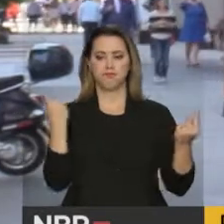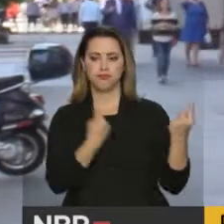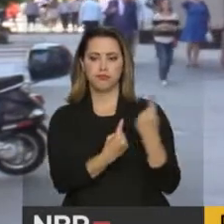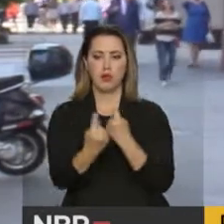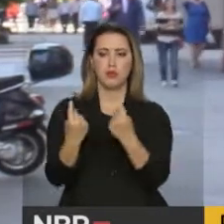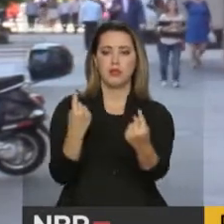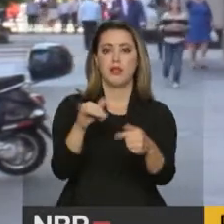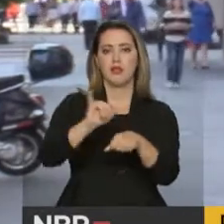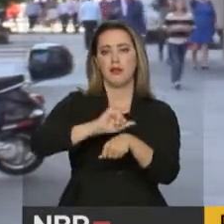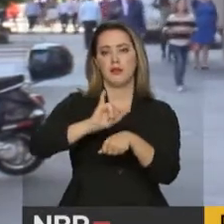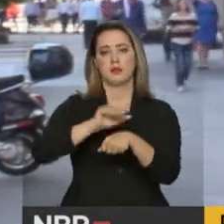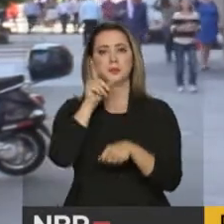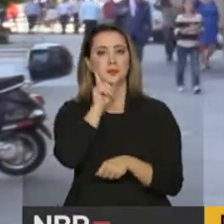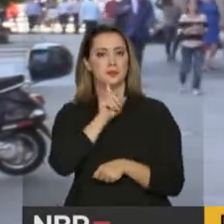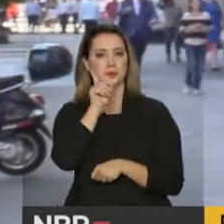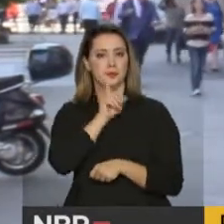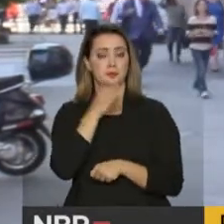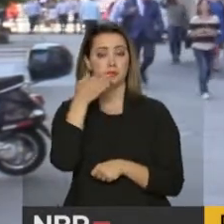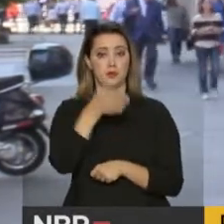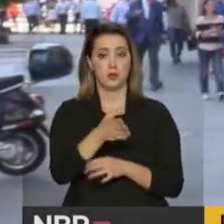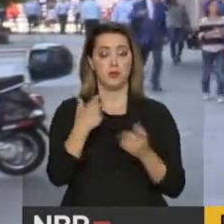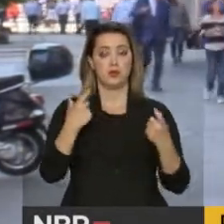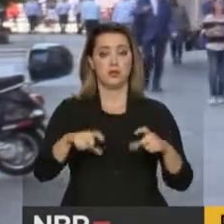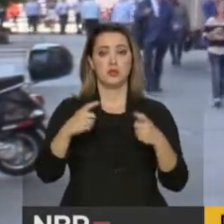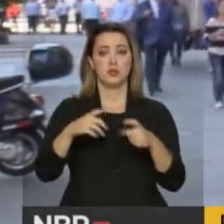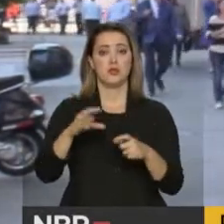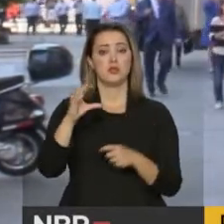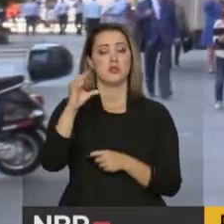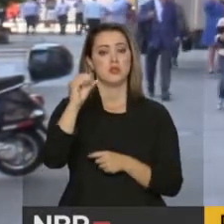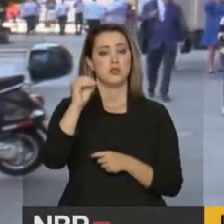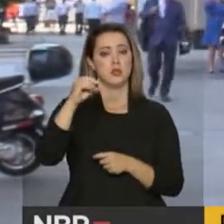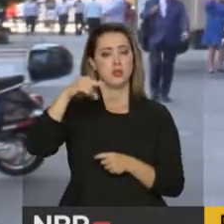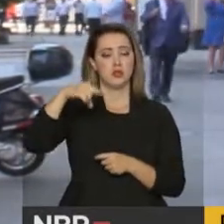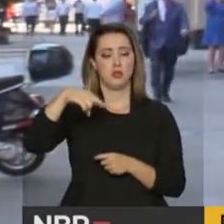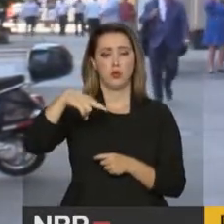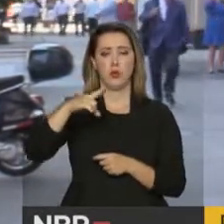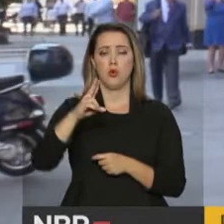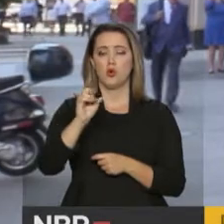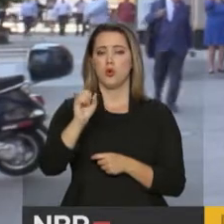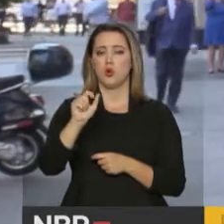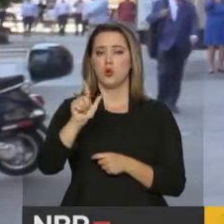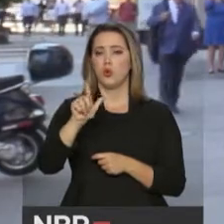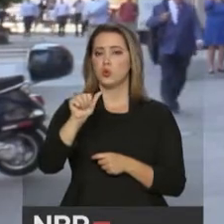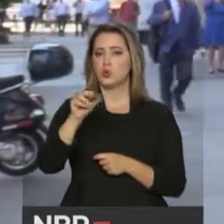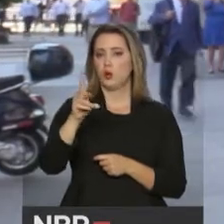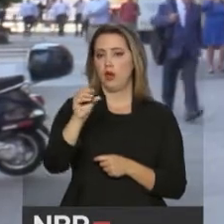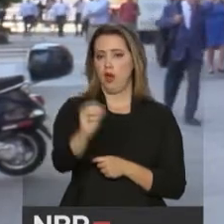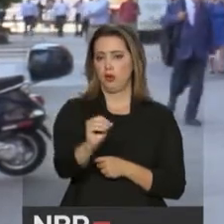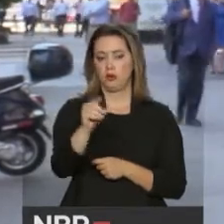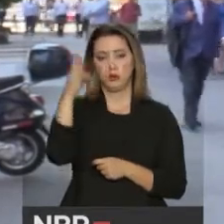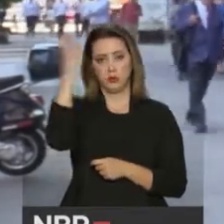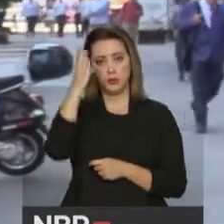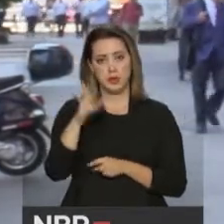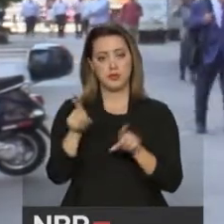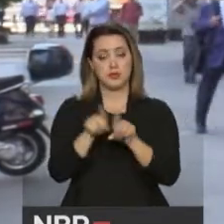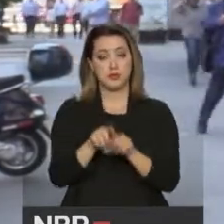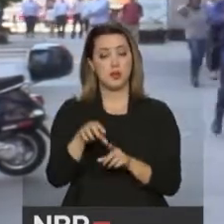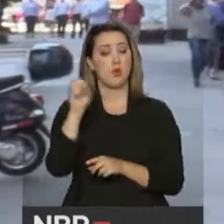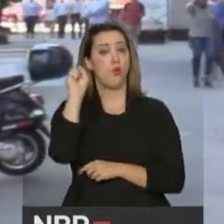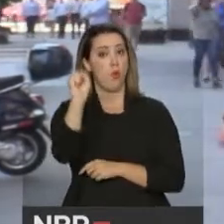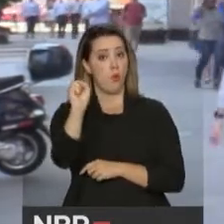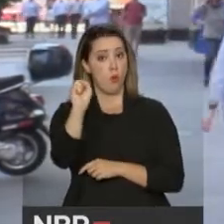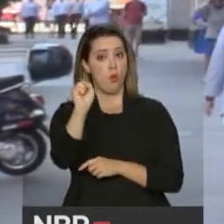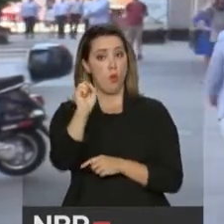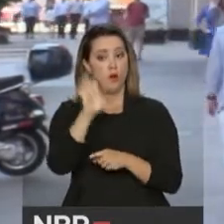movimentadas da capital dos Estados Unidos, fica o consulado do Brasil em Washington. Brasileiros e estrangeiros vêm de 8